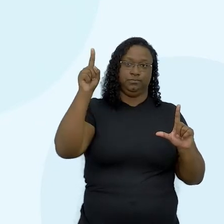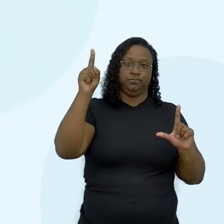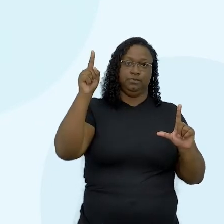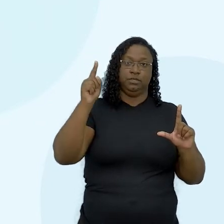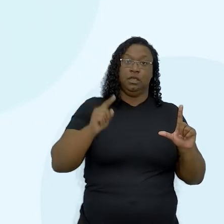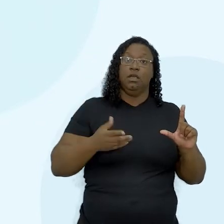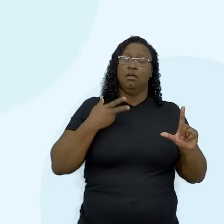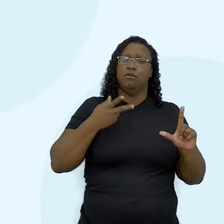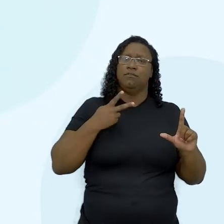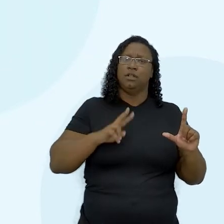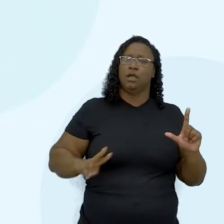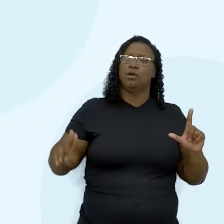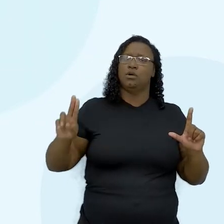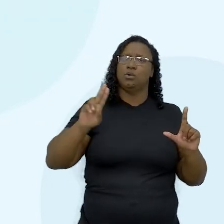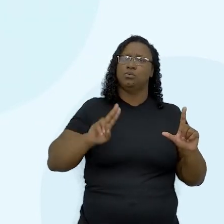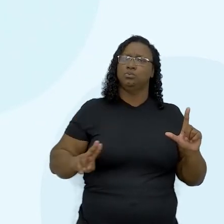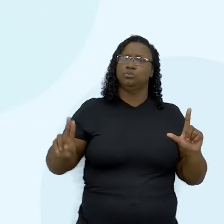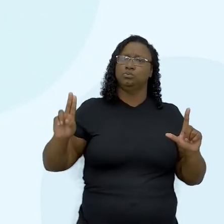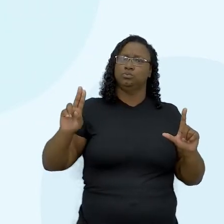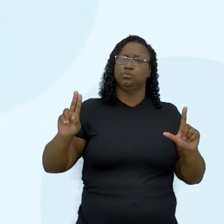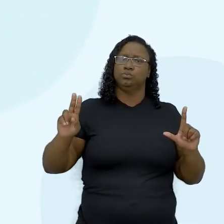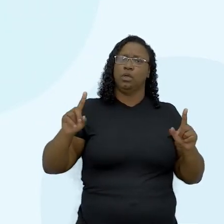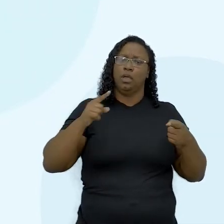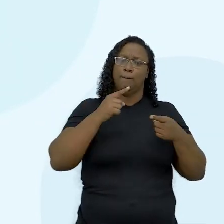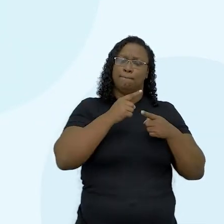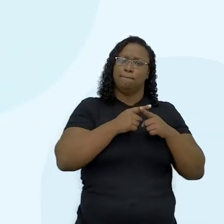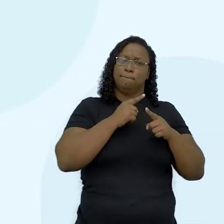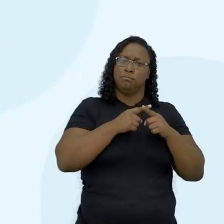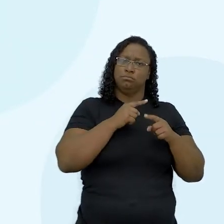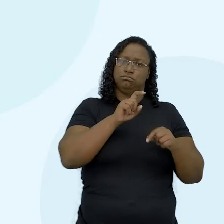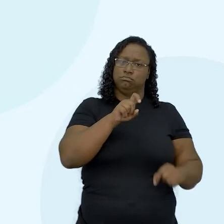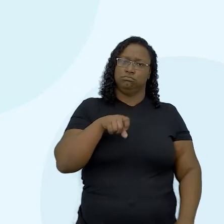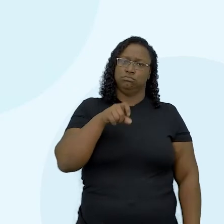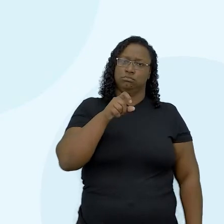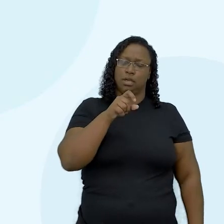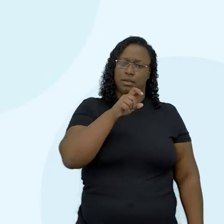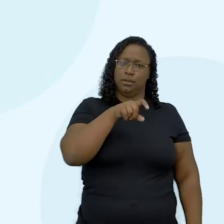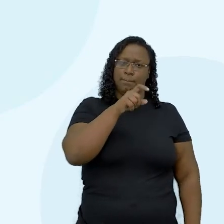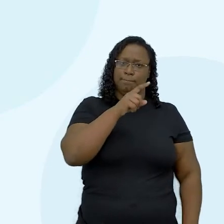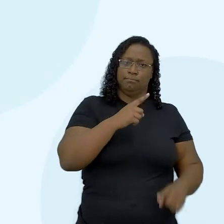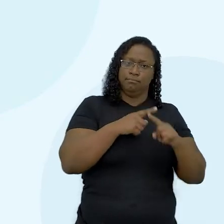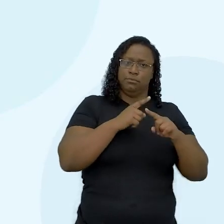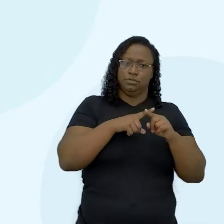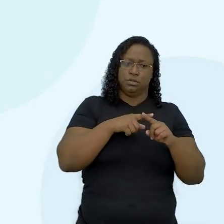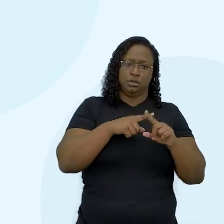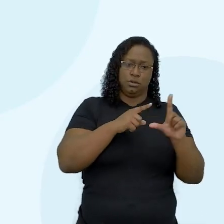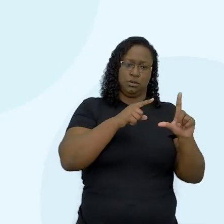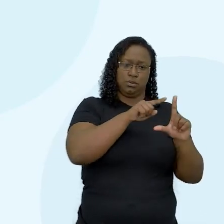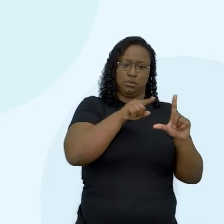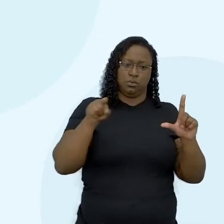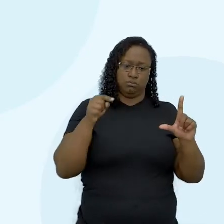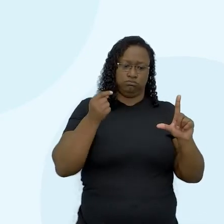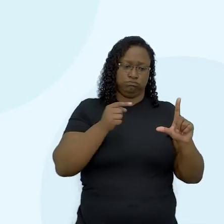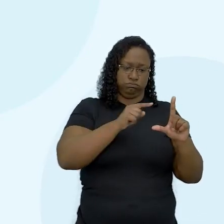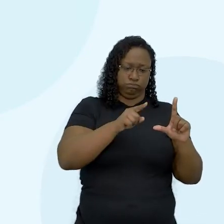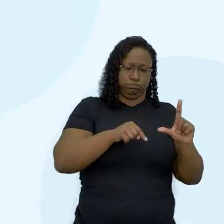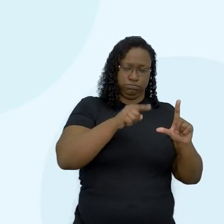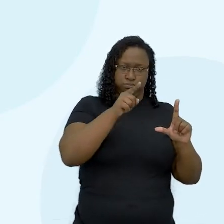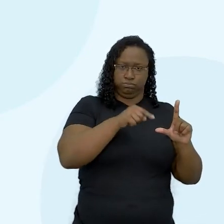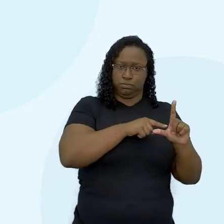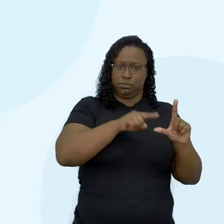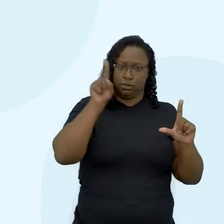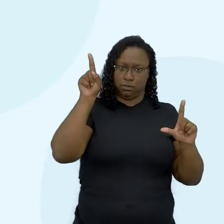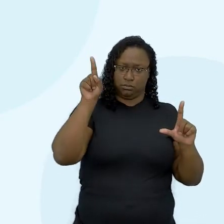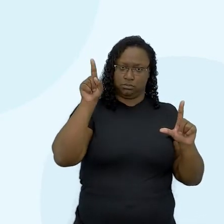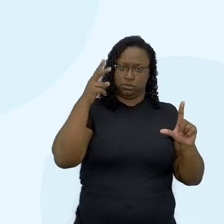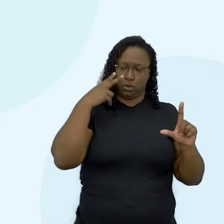basta multiplicar um gráfico pelo outro, uma unidade, uma grandeza pela outra. Sim. Então, olhando ali,